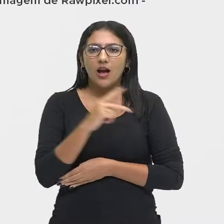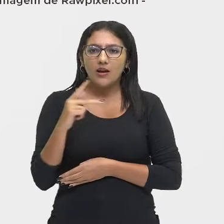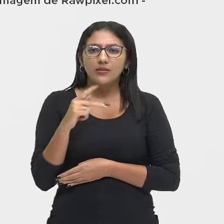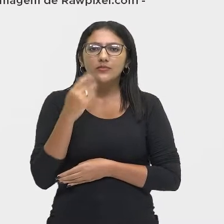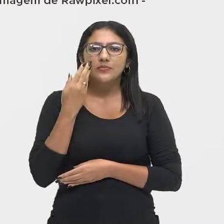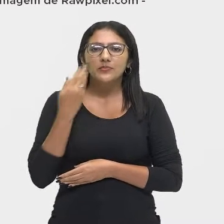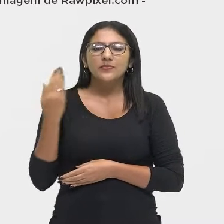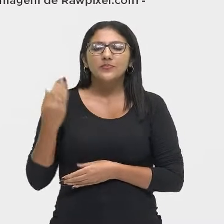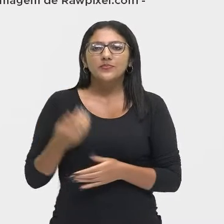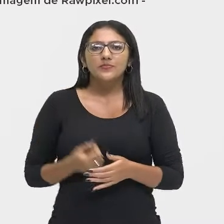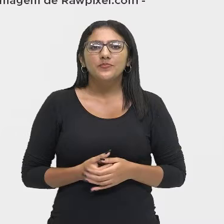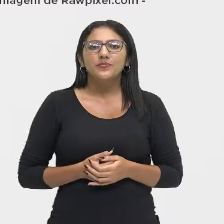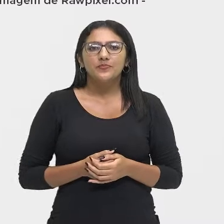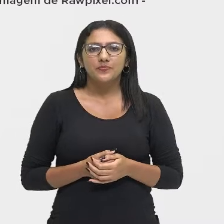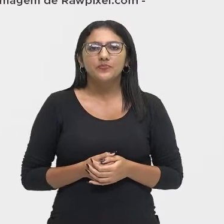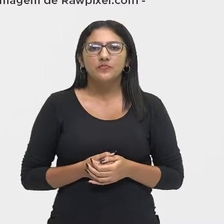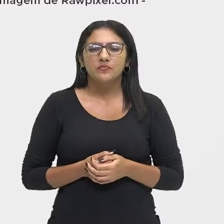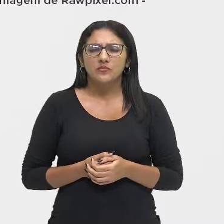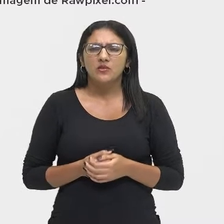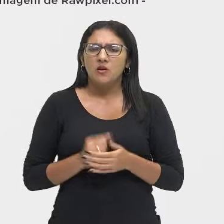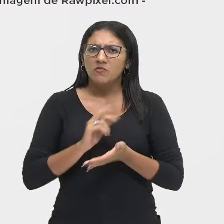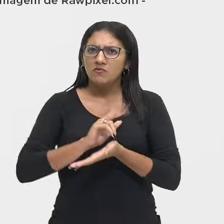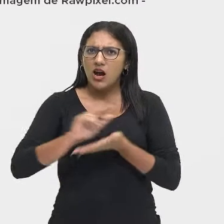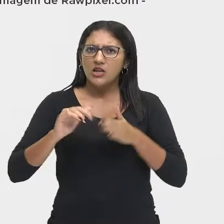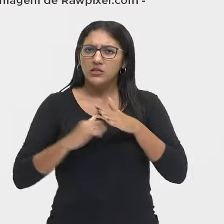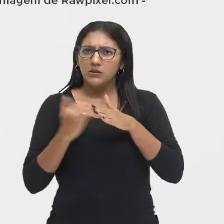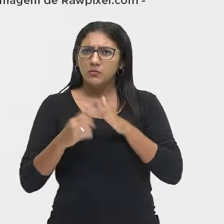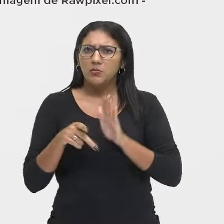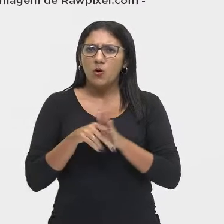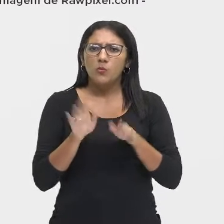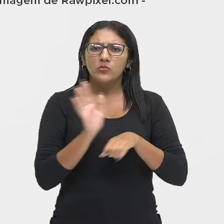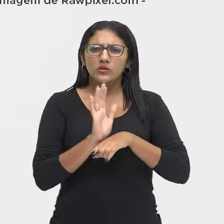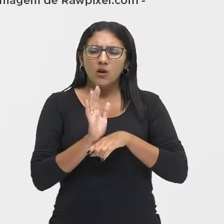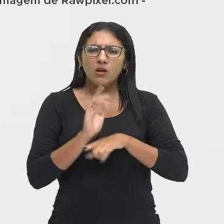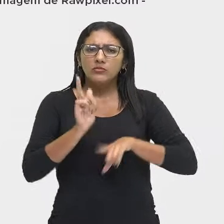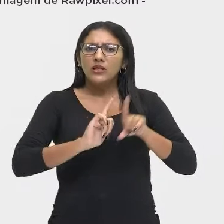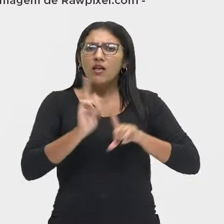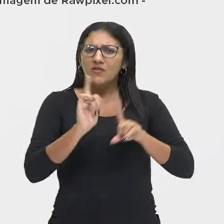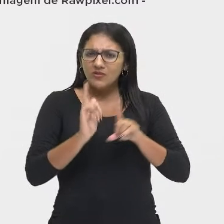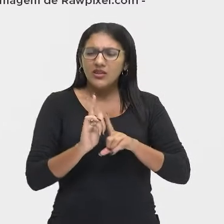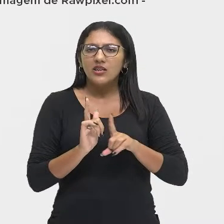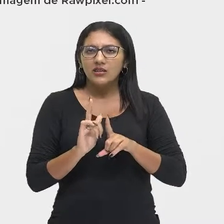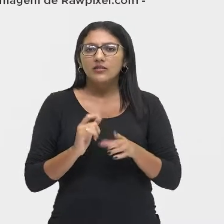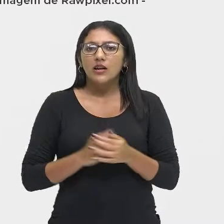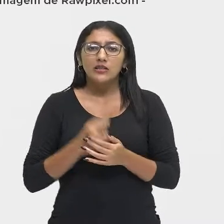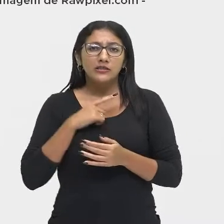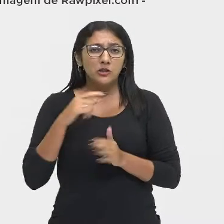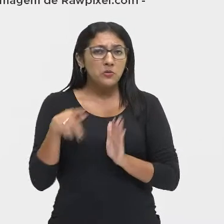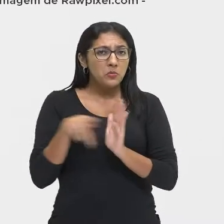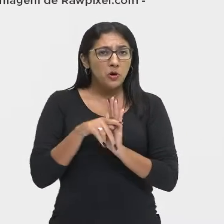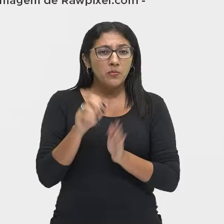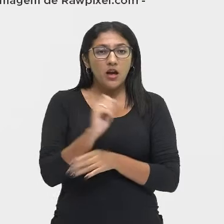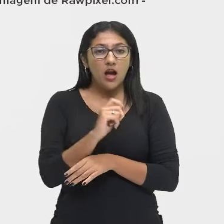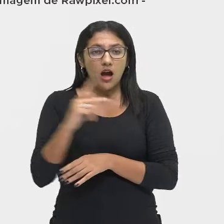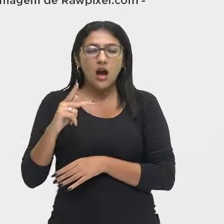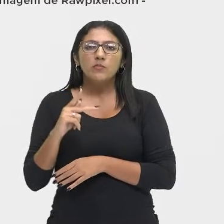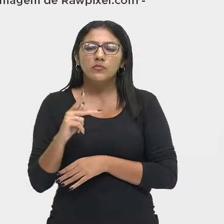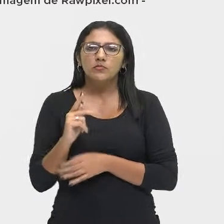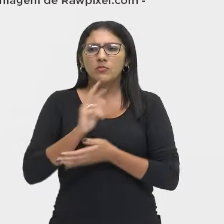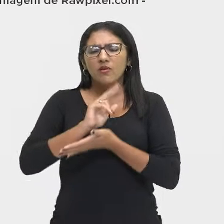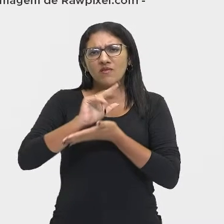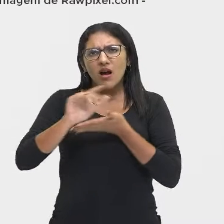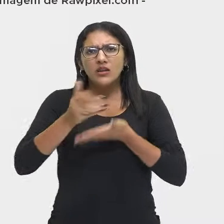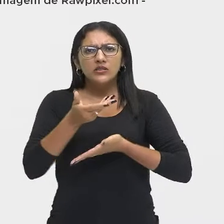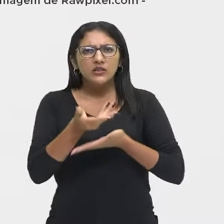transmídias. As grandes redes de TV, mesmo as independentes, têm aplicativos que oferecem diversos serviços